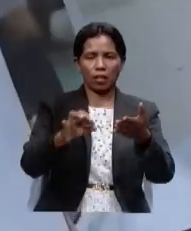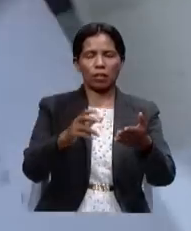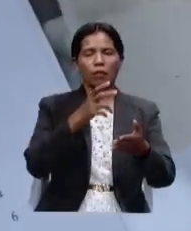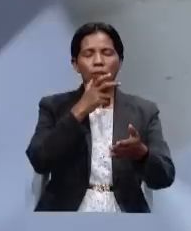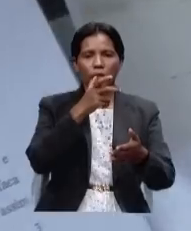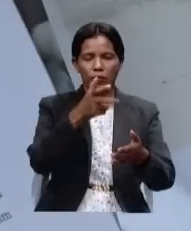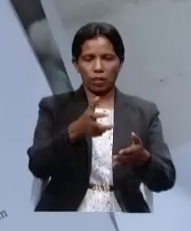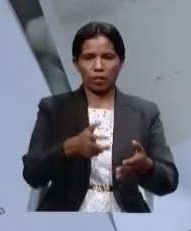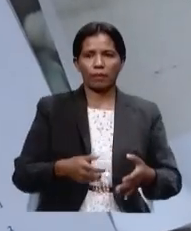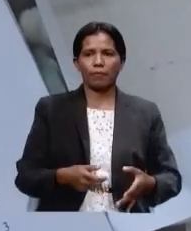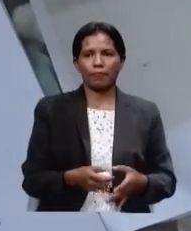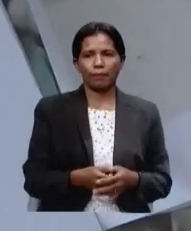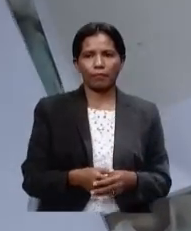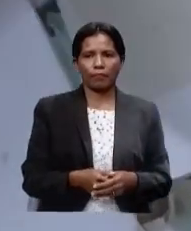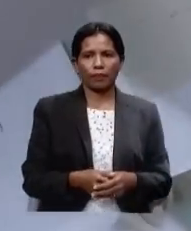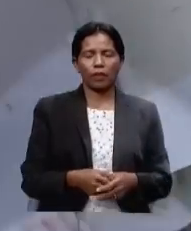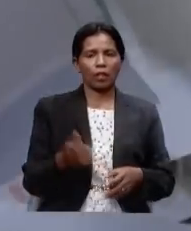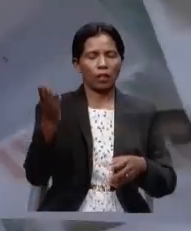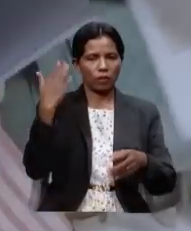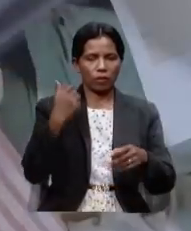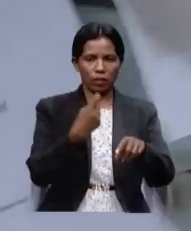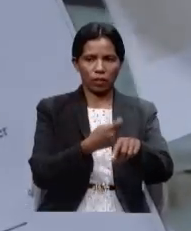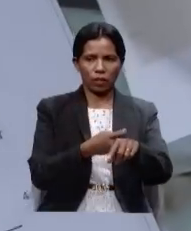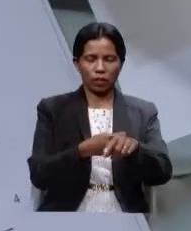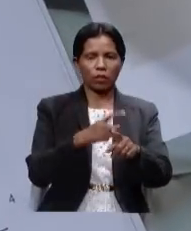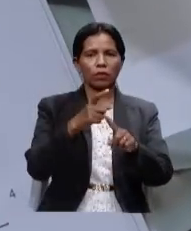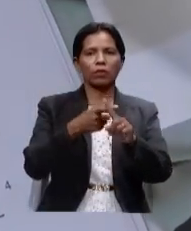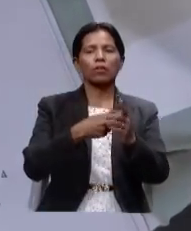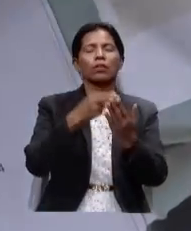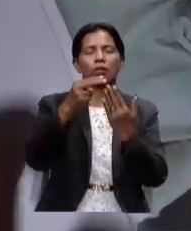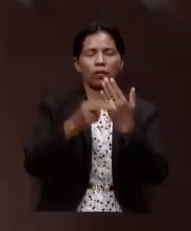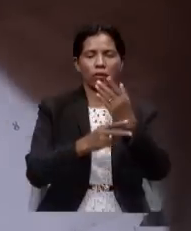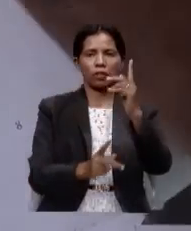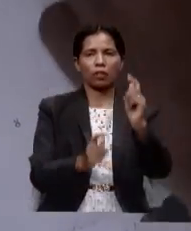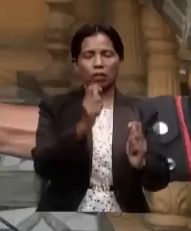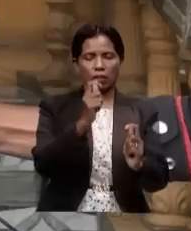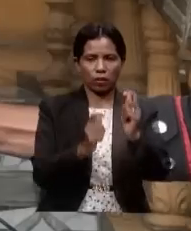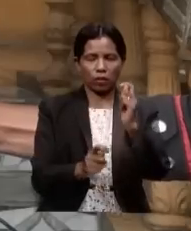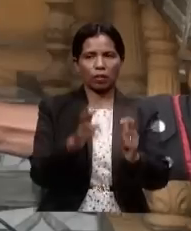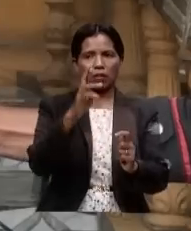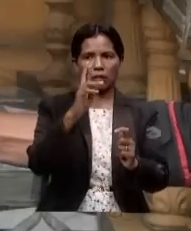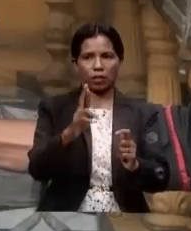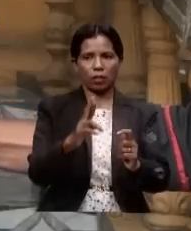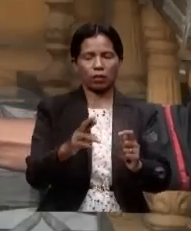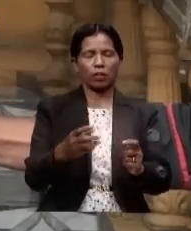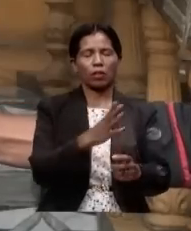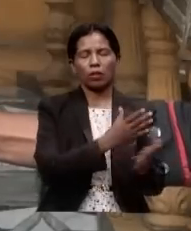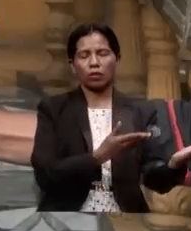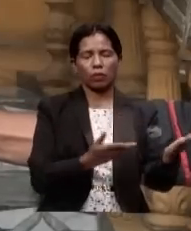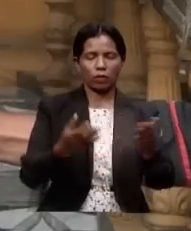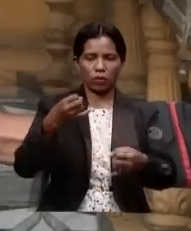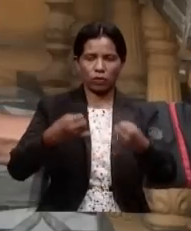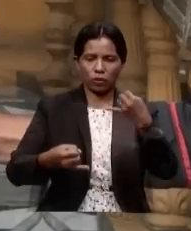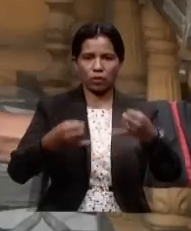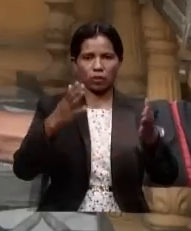português. Antes de né, ia novembro, Tribunal de Recurso Ninha, oficial de justiça, ida luar itam fal